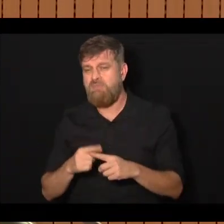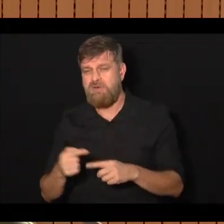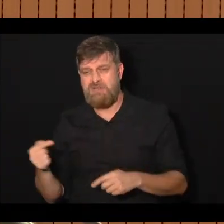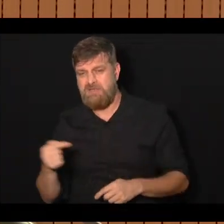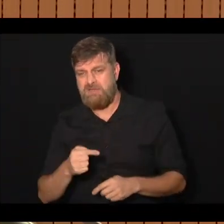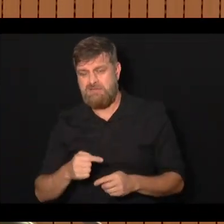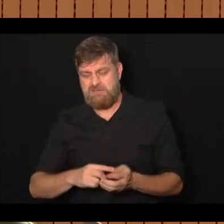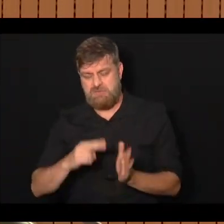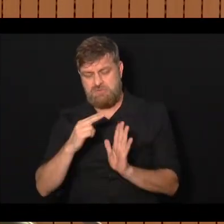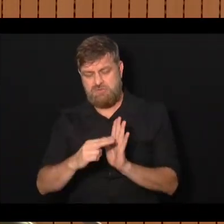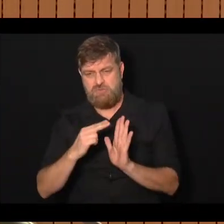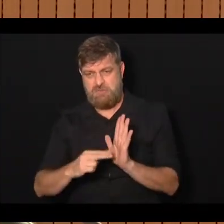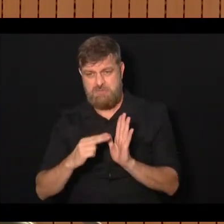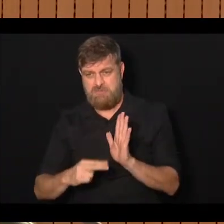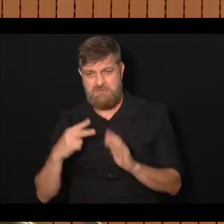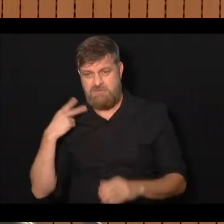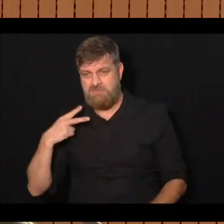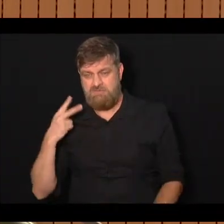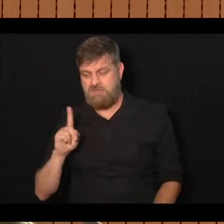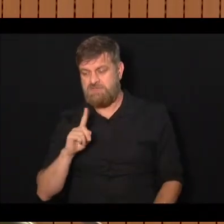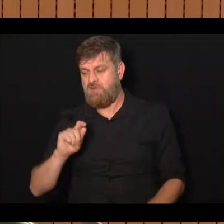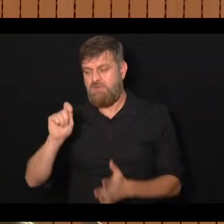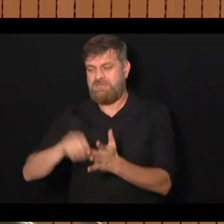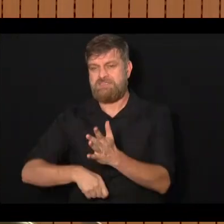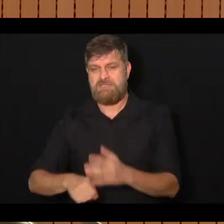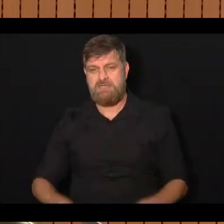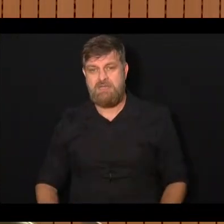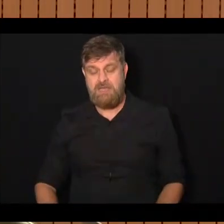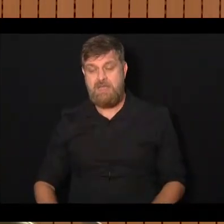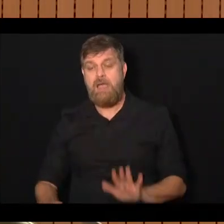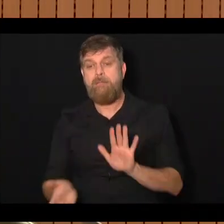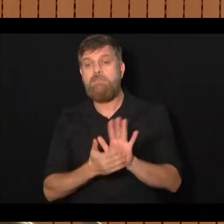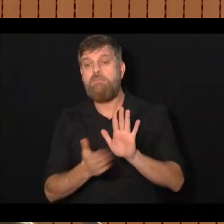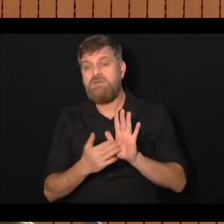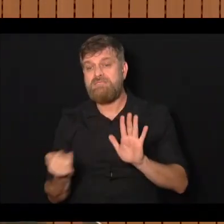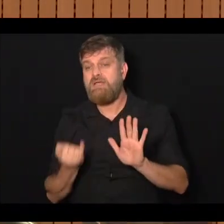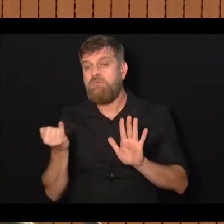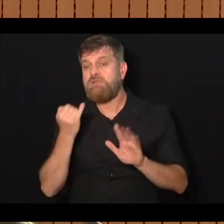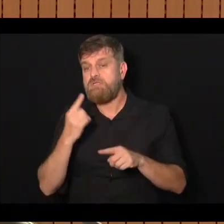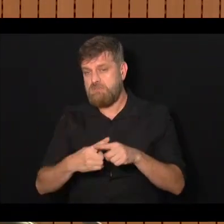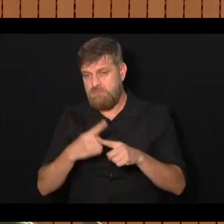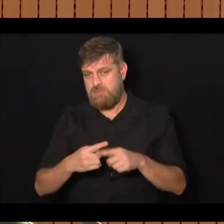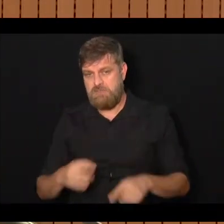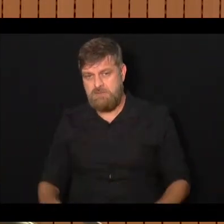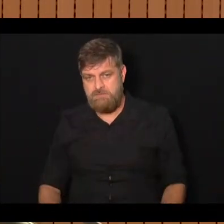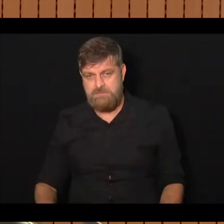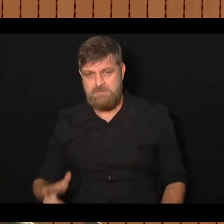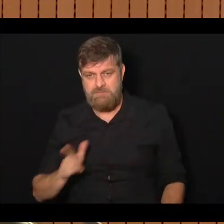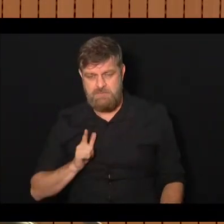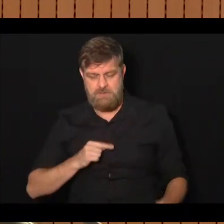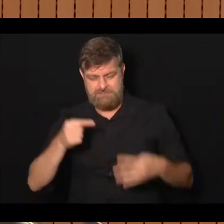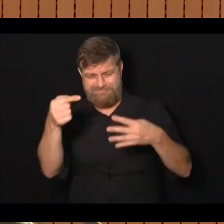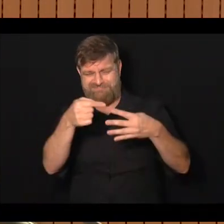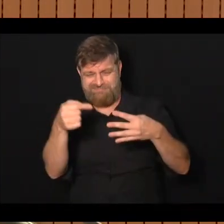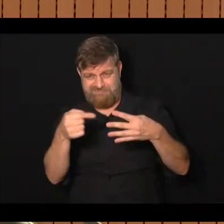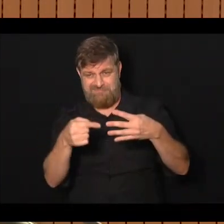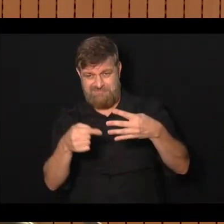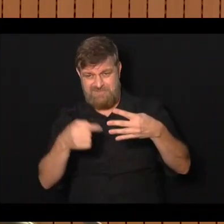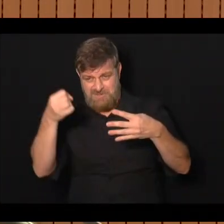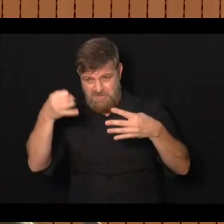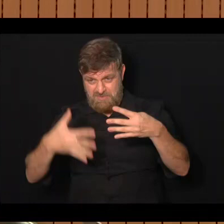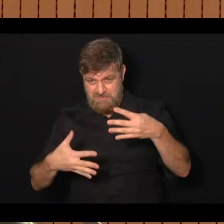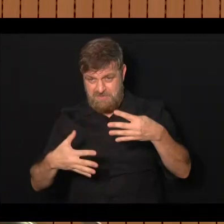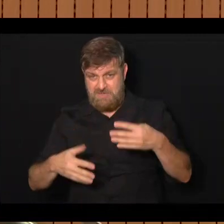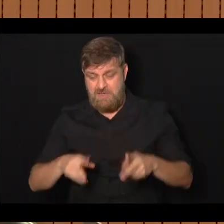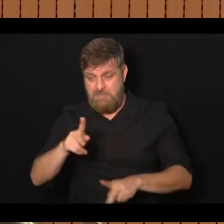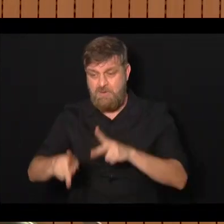da nossa propositura de uma CPI e a importância dela. Nós elencamos alguns fatos aqui, para que a